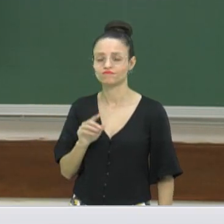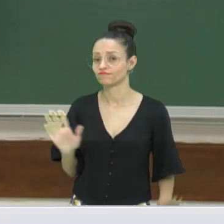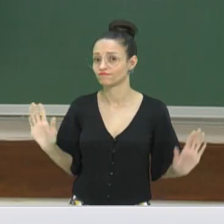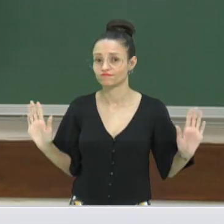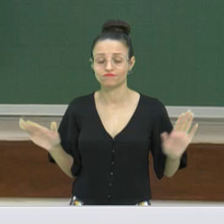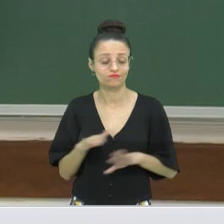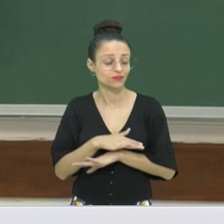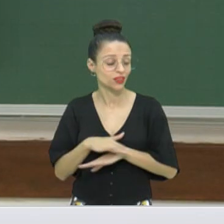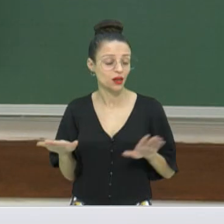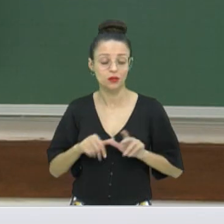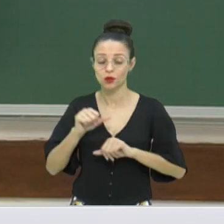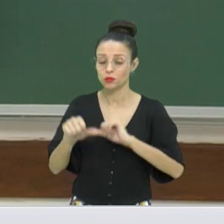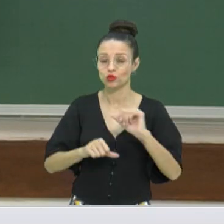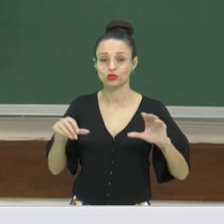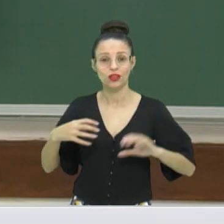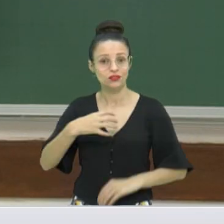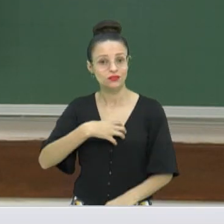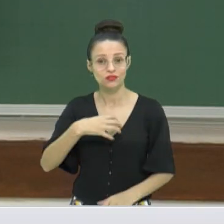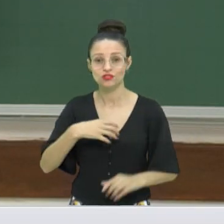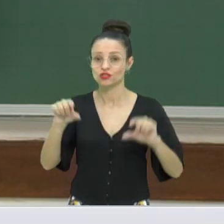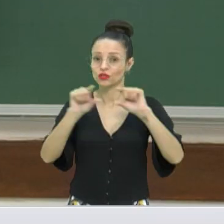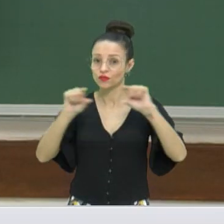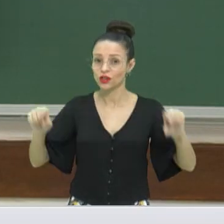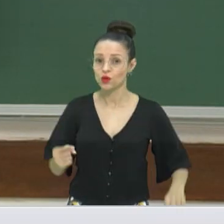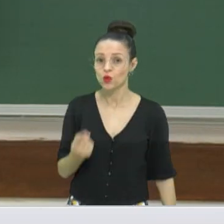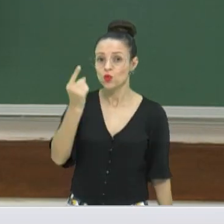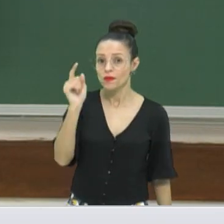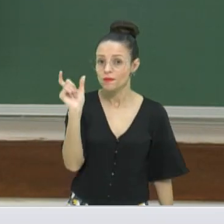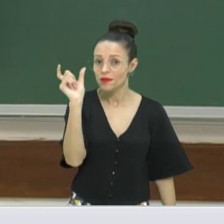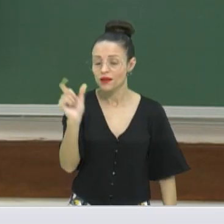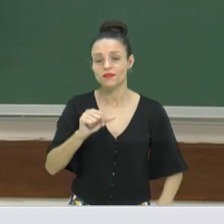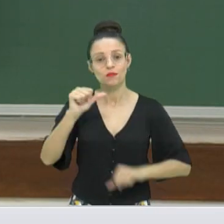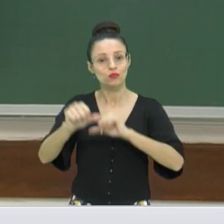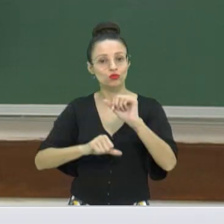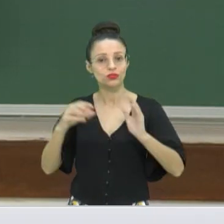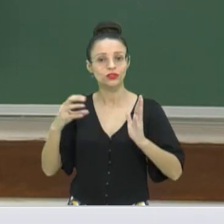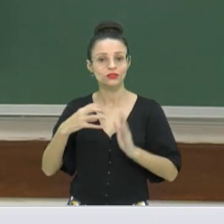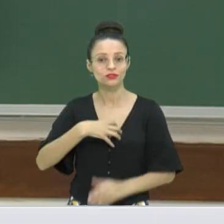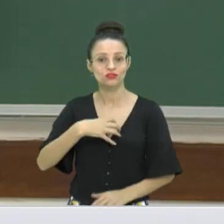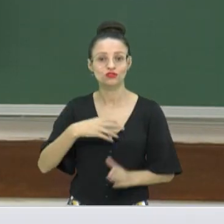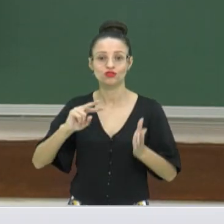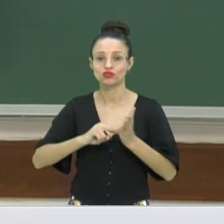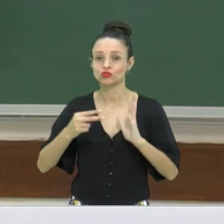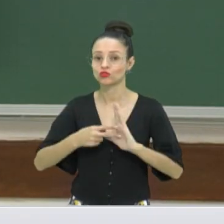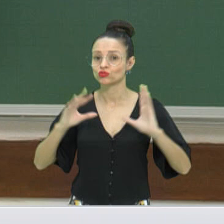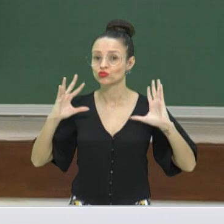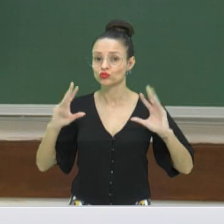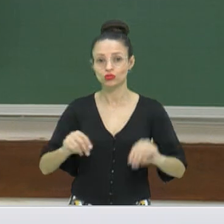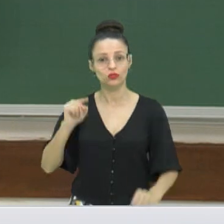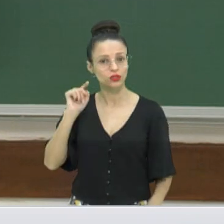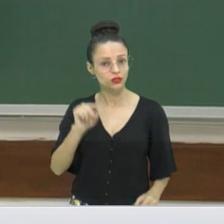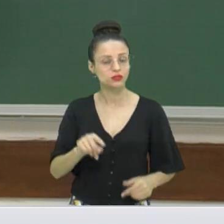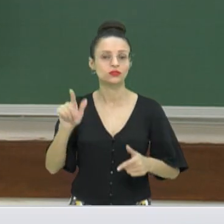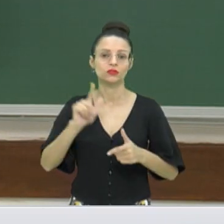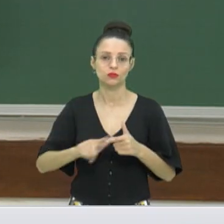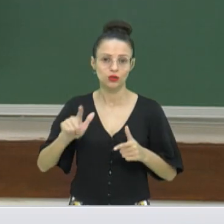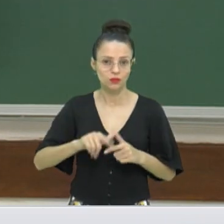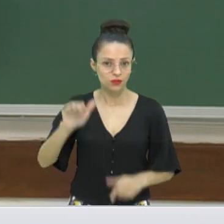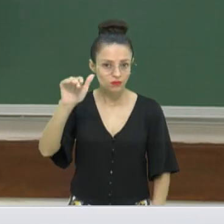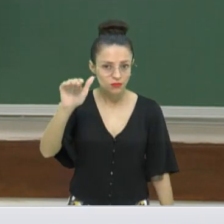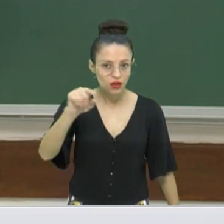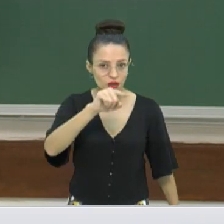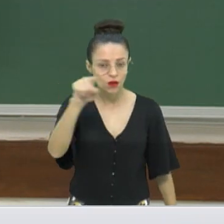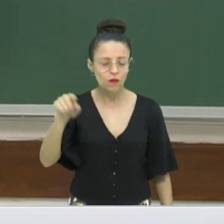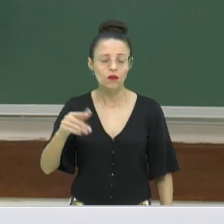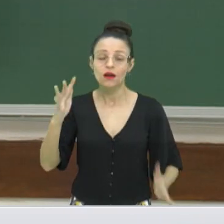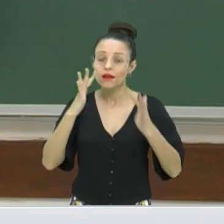Pronto, acabou, mudou todo o sentido. Com uma palavrinha só, muda todo o sentido. E isso é um dos problemas. Agora eu vou chamar a atenção para